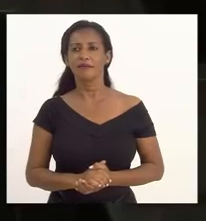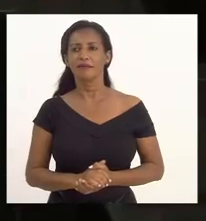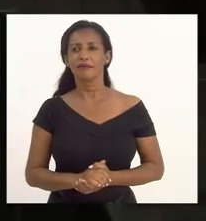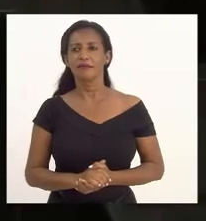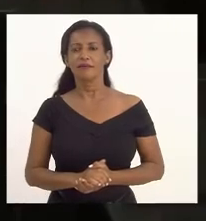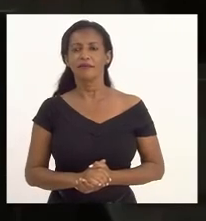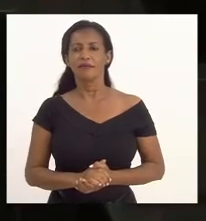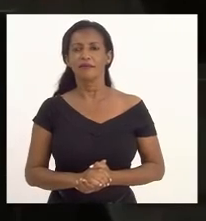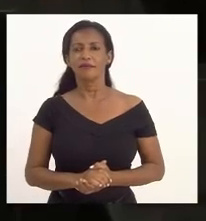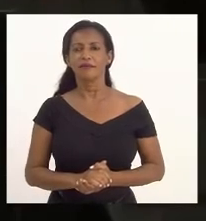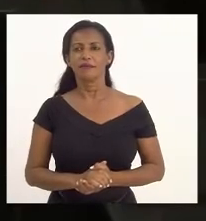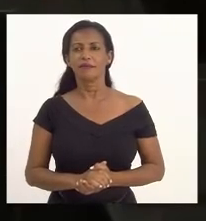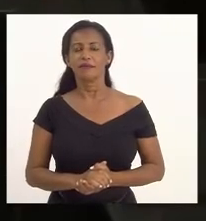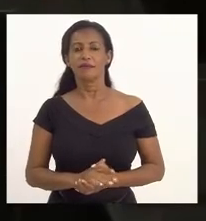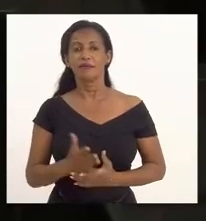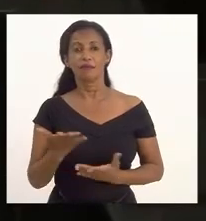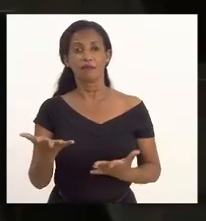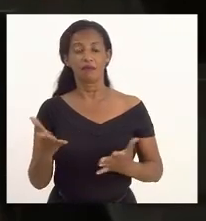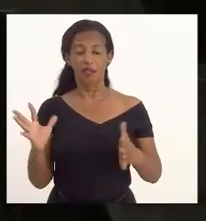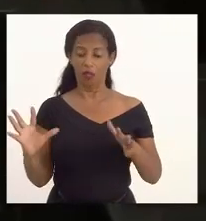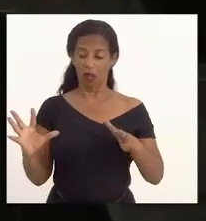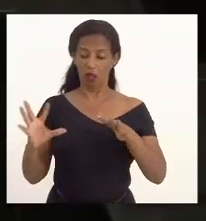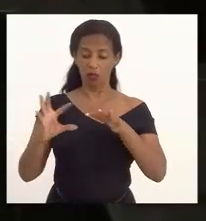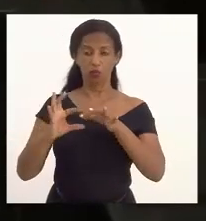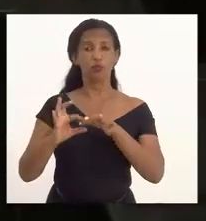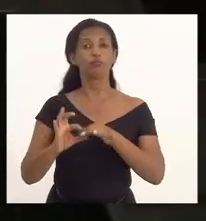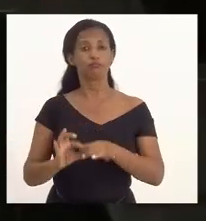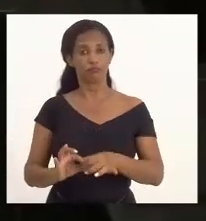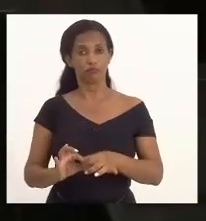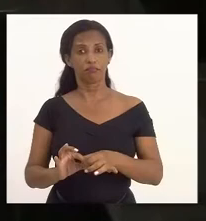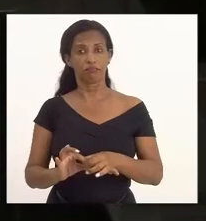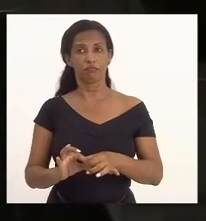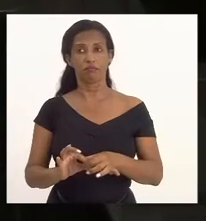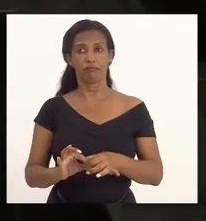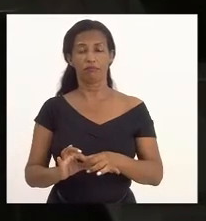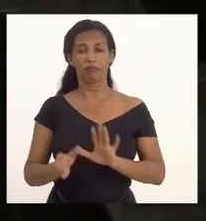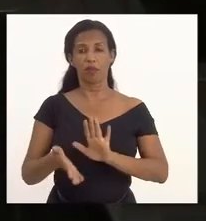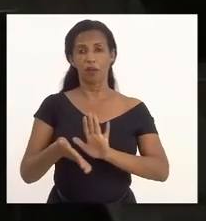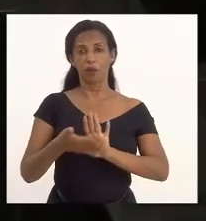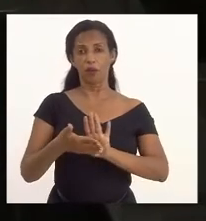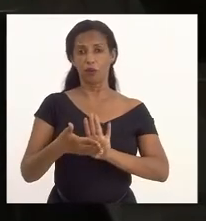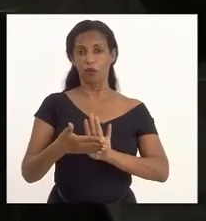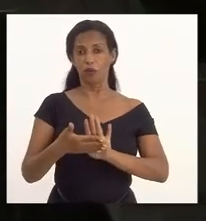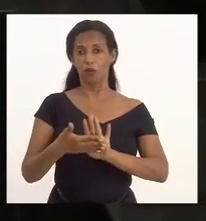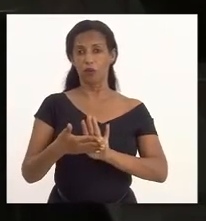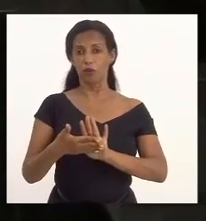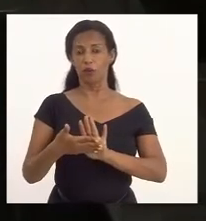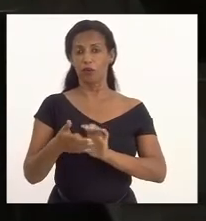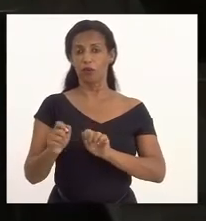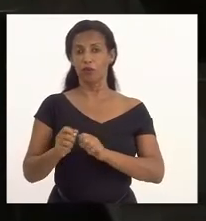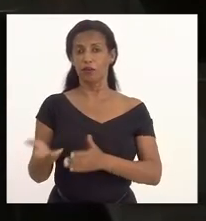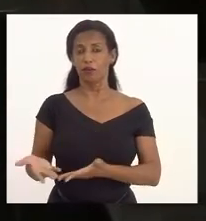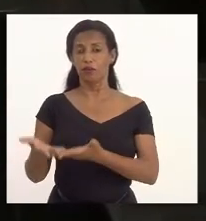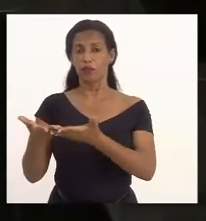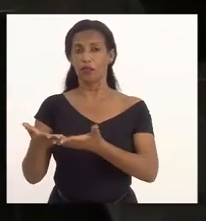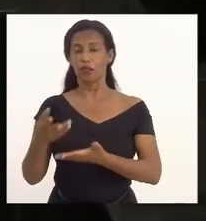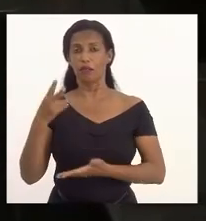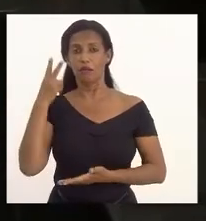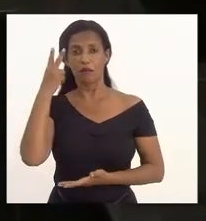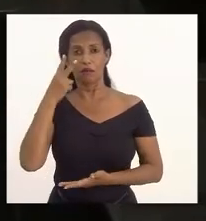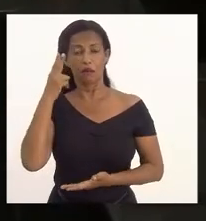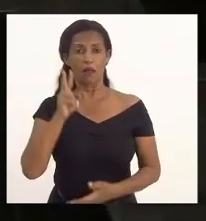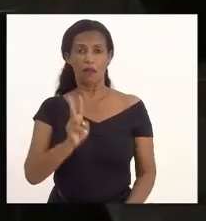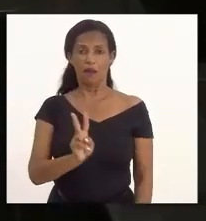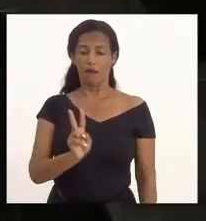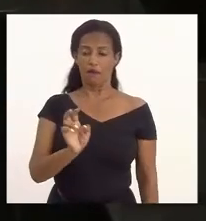para me associar à propositura feita pela vereadora Verônica